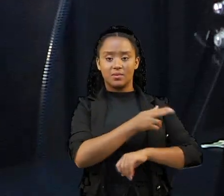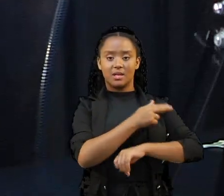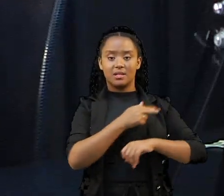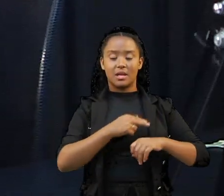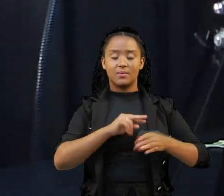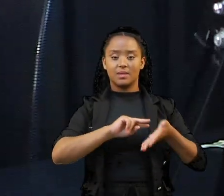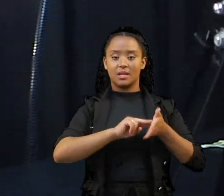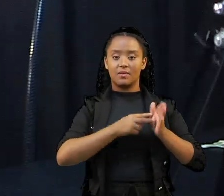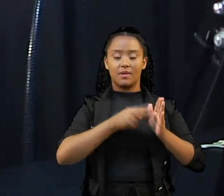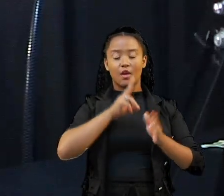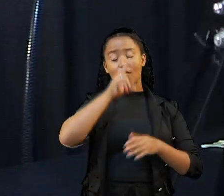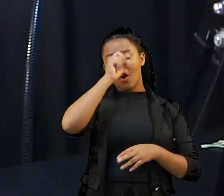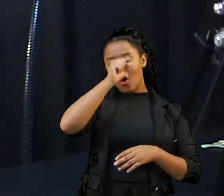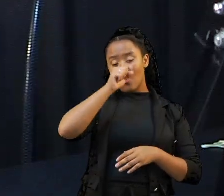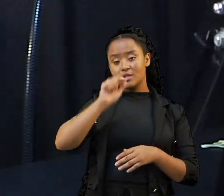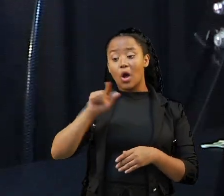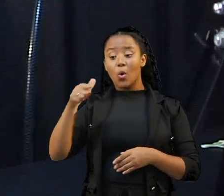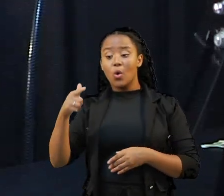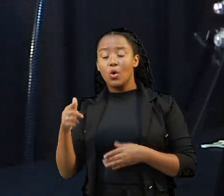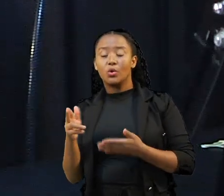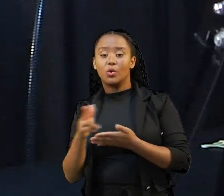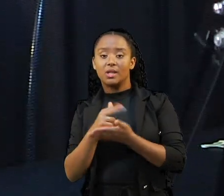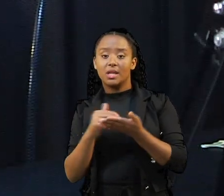significar força, pode significar